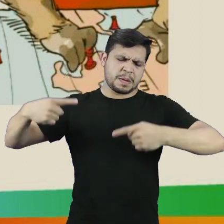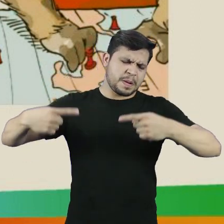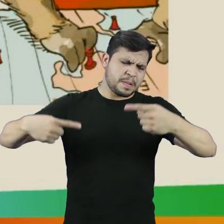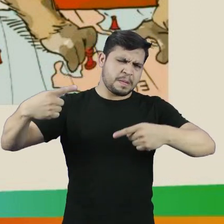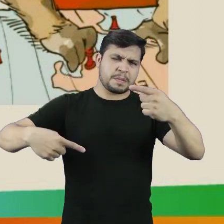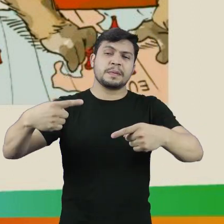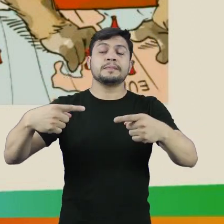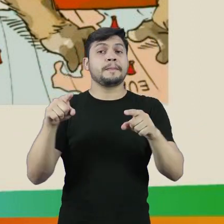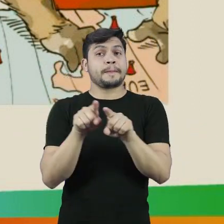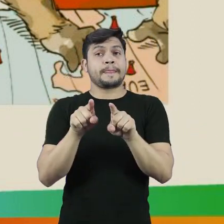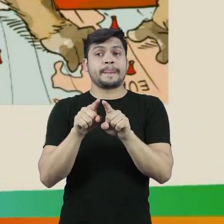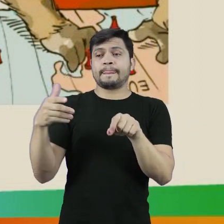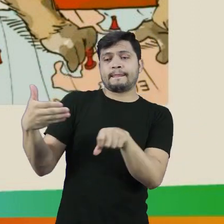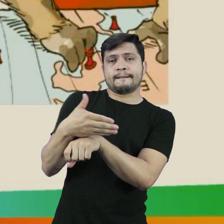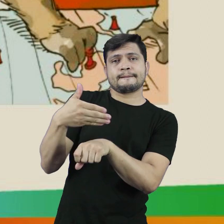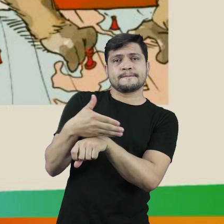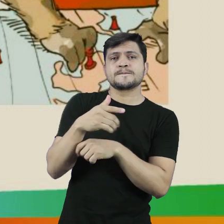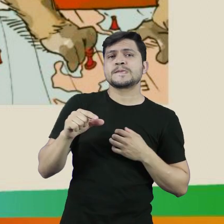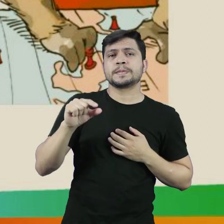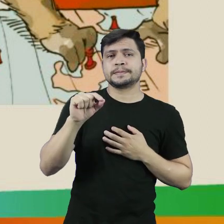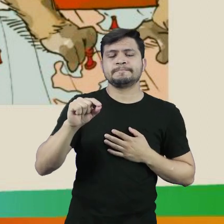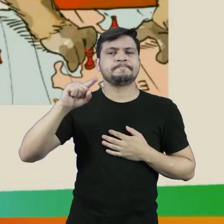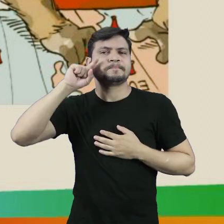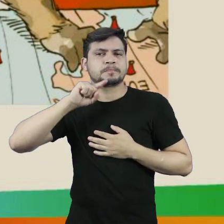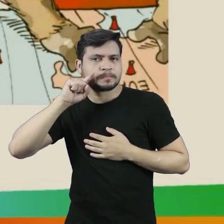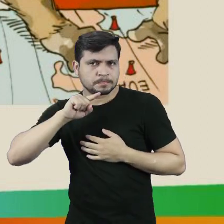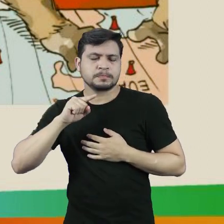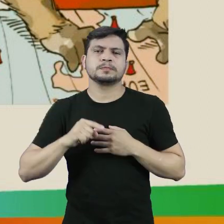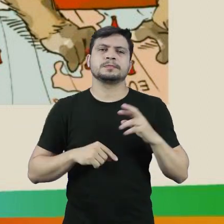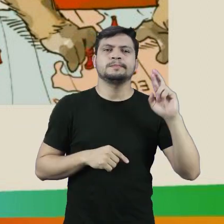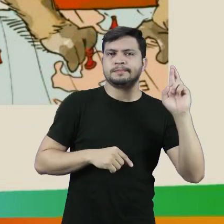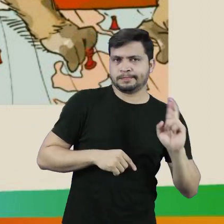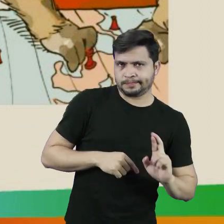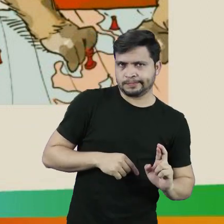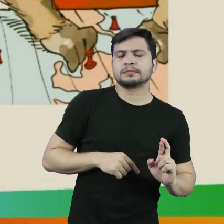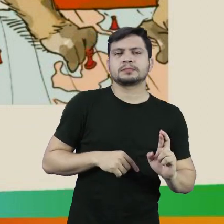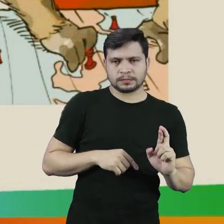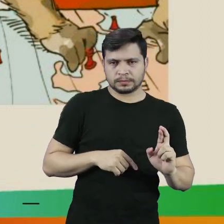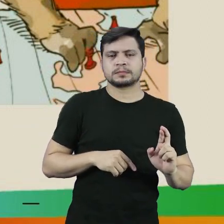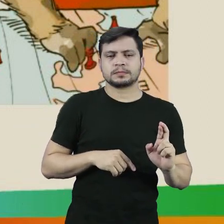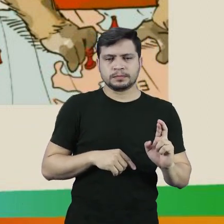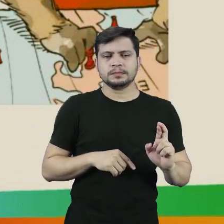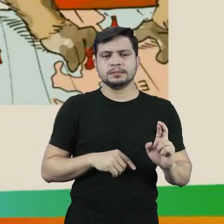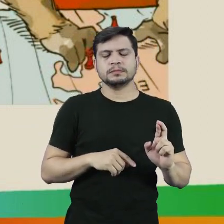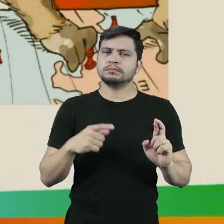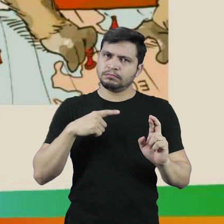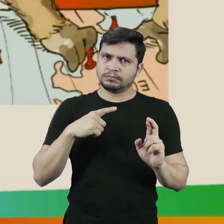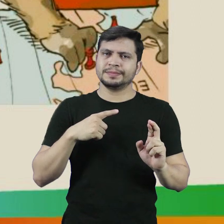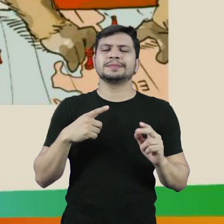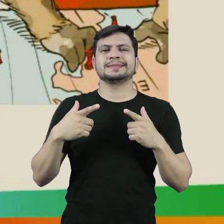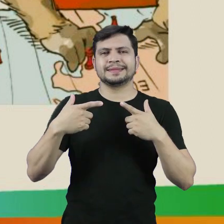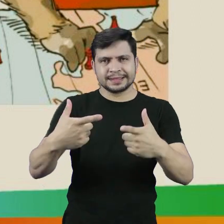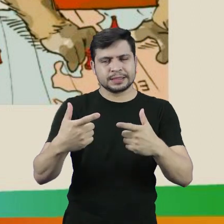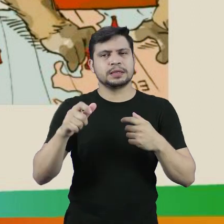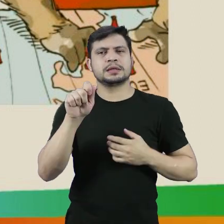a participação tanto de Estados Unidos quanto de União Soviética. Ora, a gente cita aqui as guerras na Ásia, as guerras